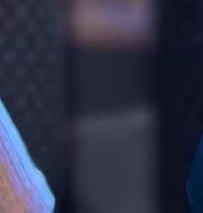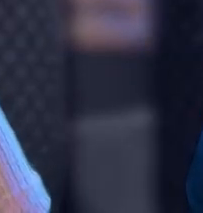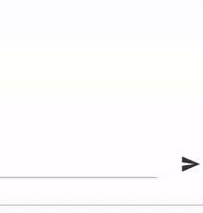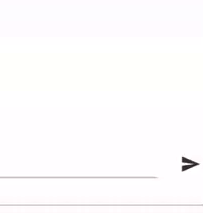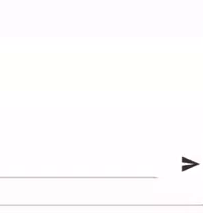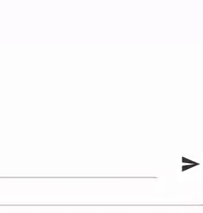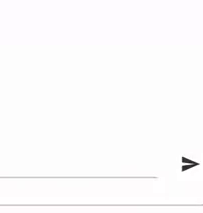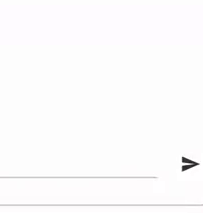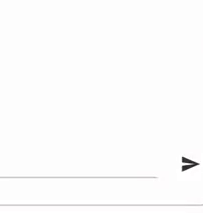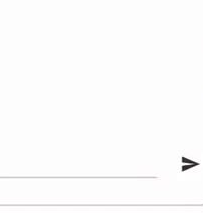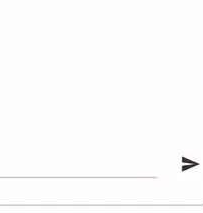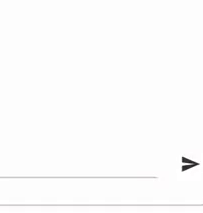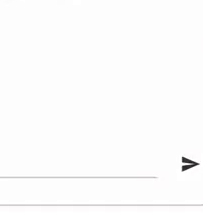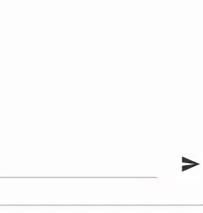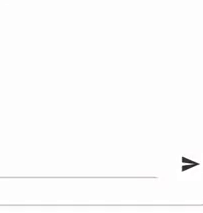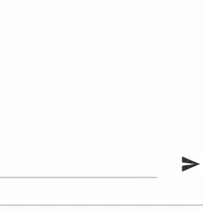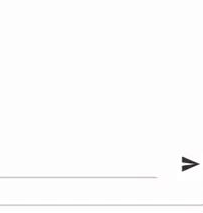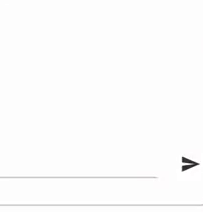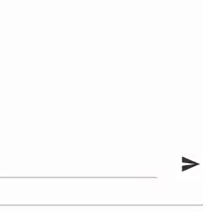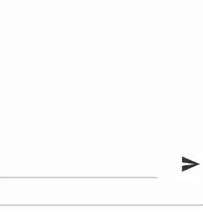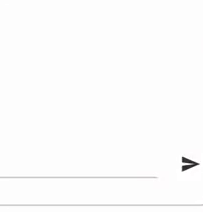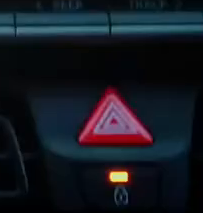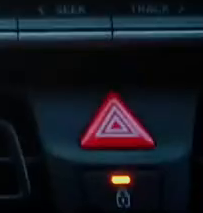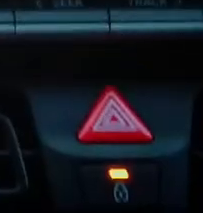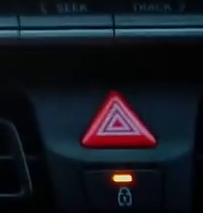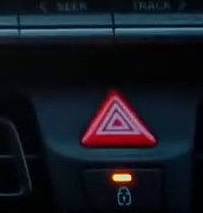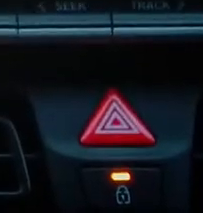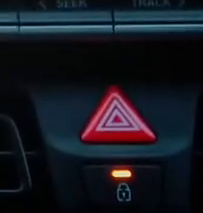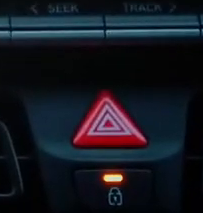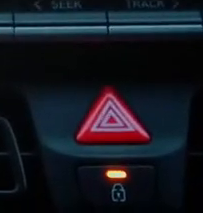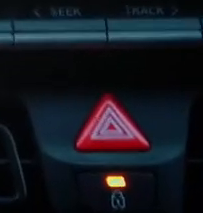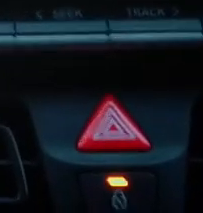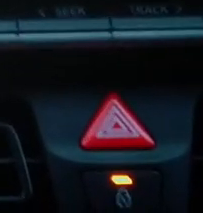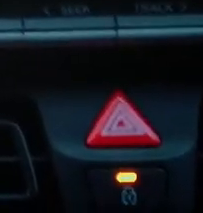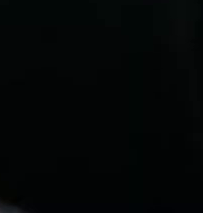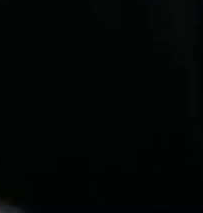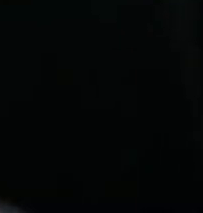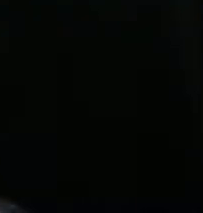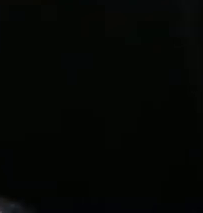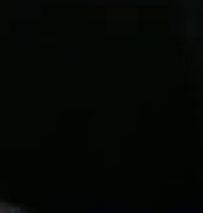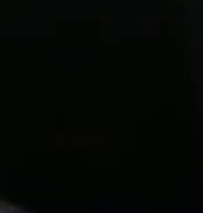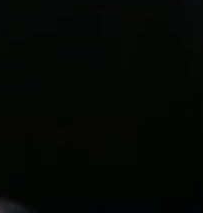expandindo as diferentes formas de contar e ouvir